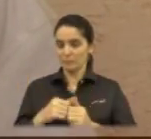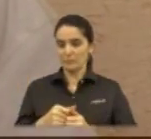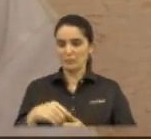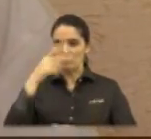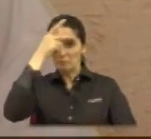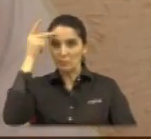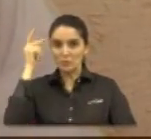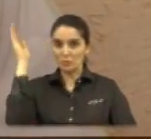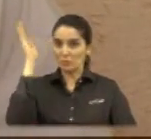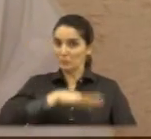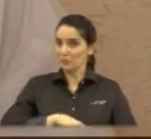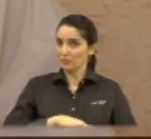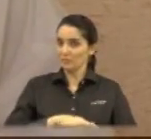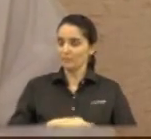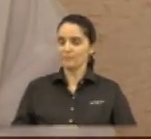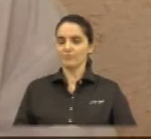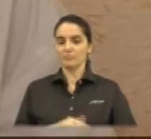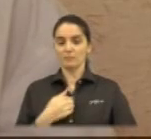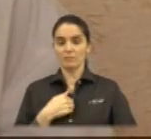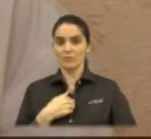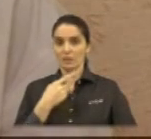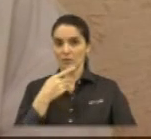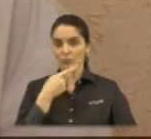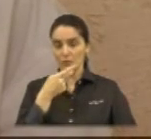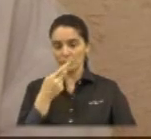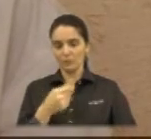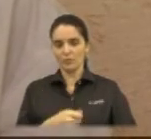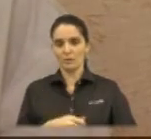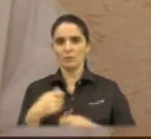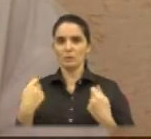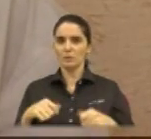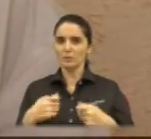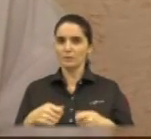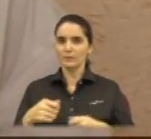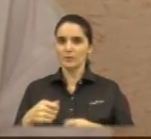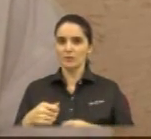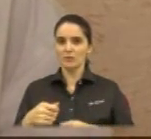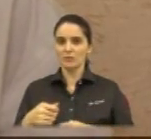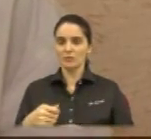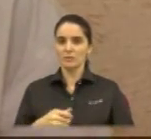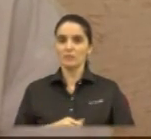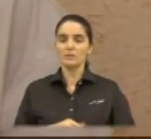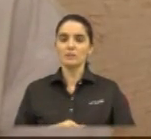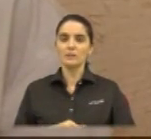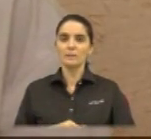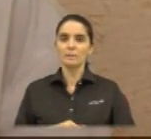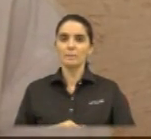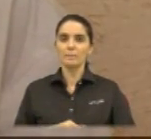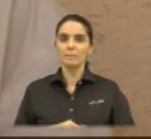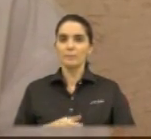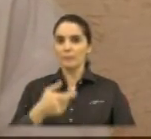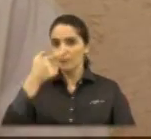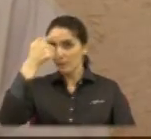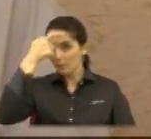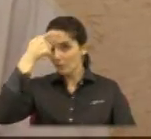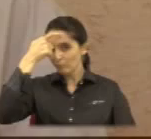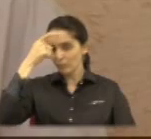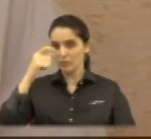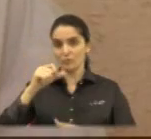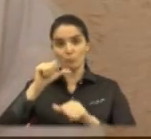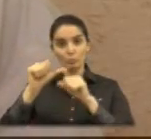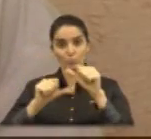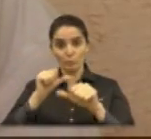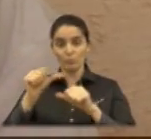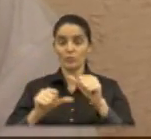que nós precisamos inverter essa ideia da conquista a qualquer preço. Nós vivemos